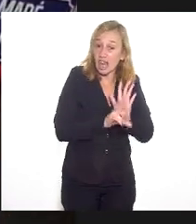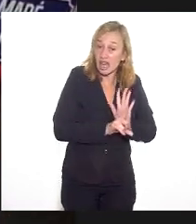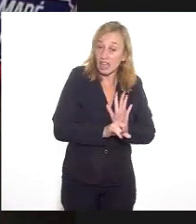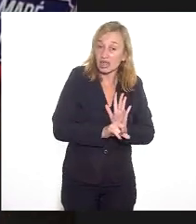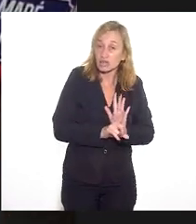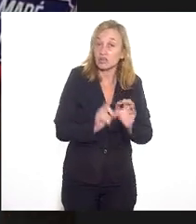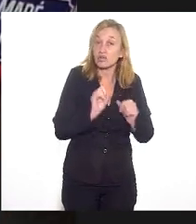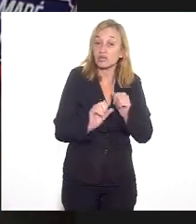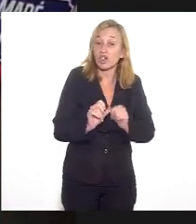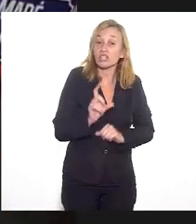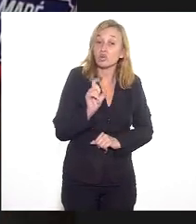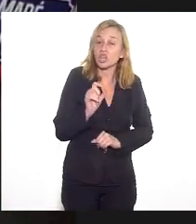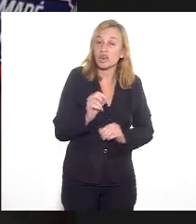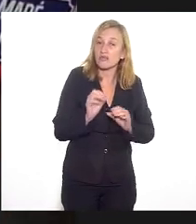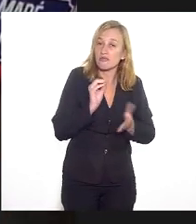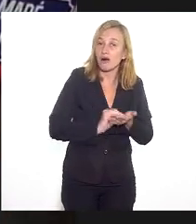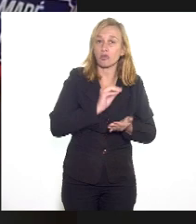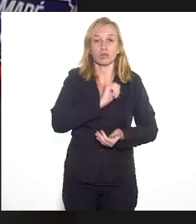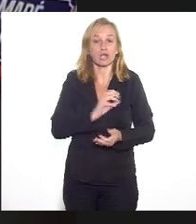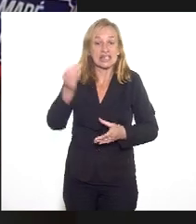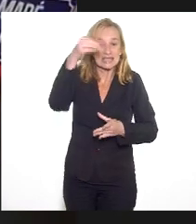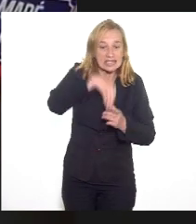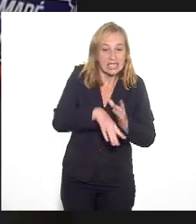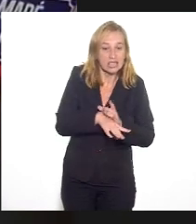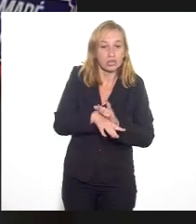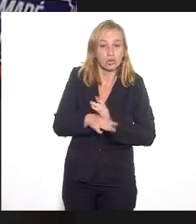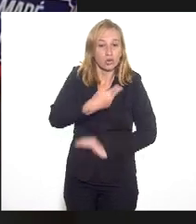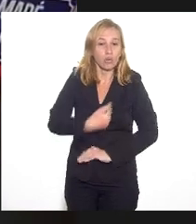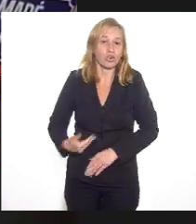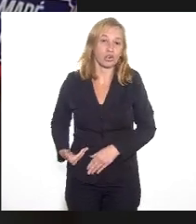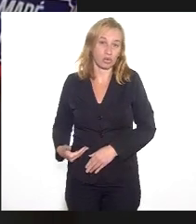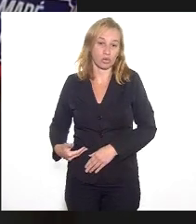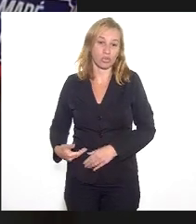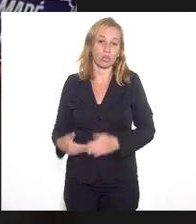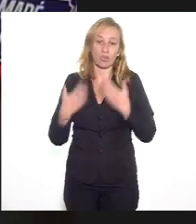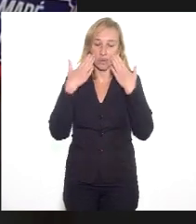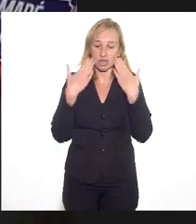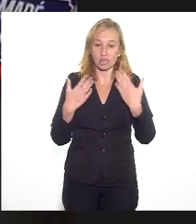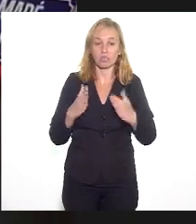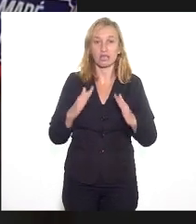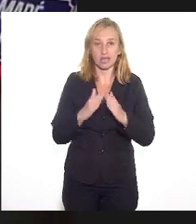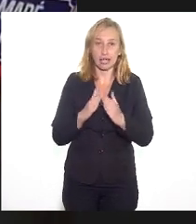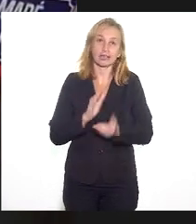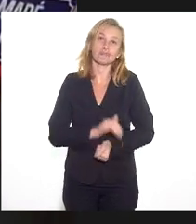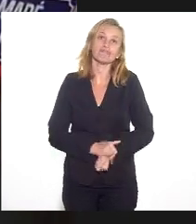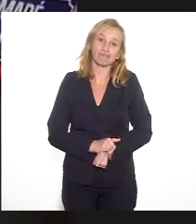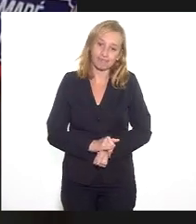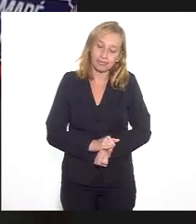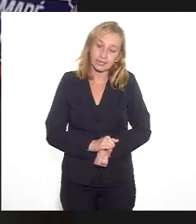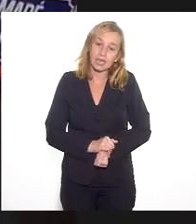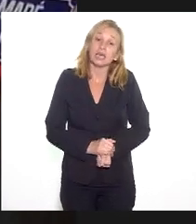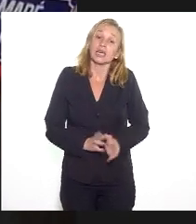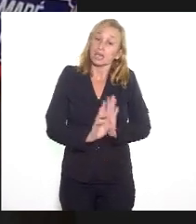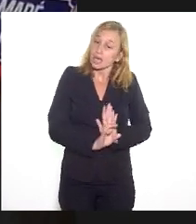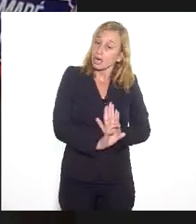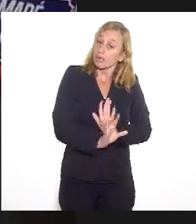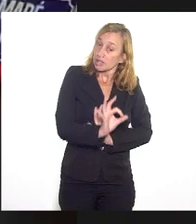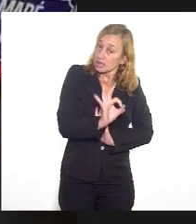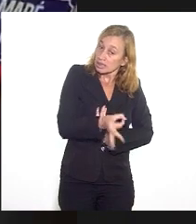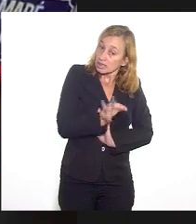nos fazem falta dentro daquilo que o governador apresentou para essa casa, que representa,